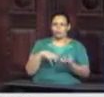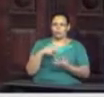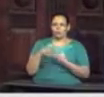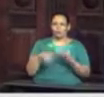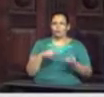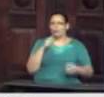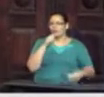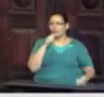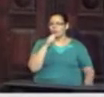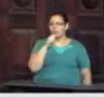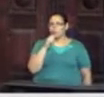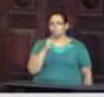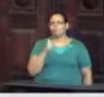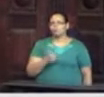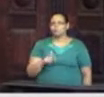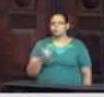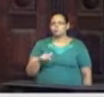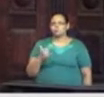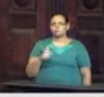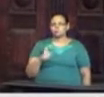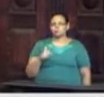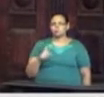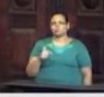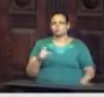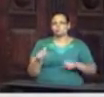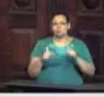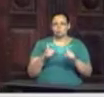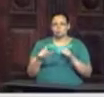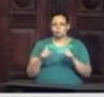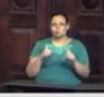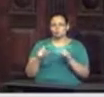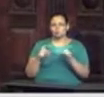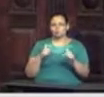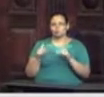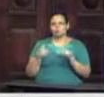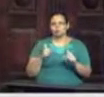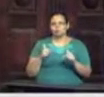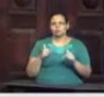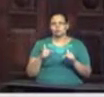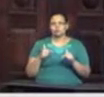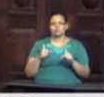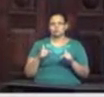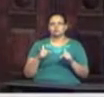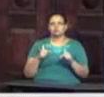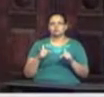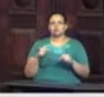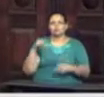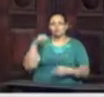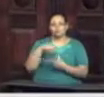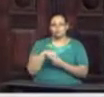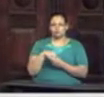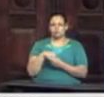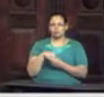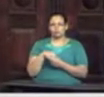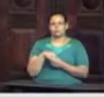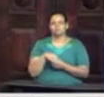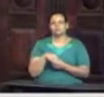sem condições de exercer suas atividades dentro